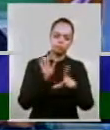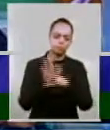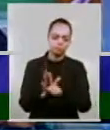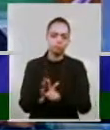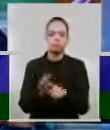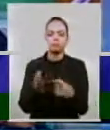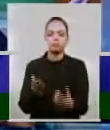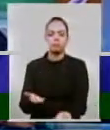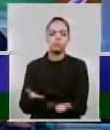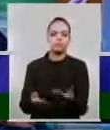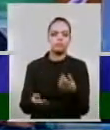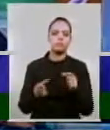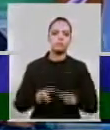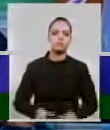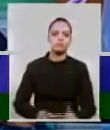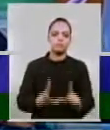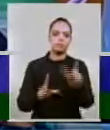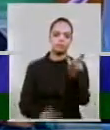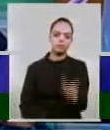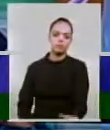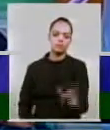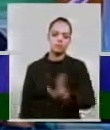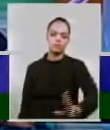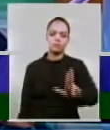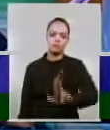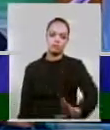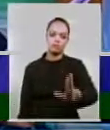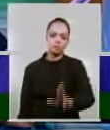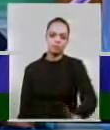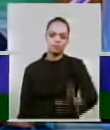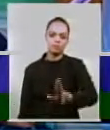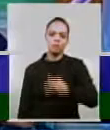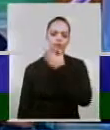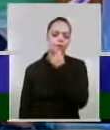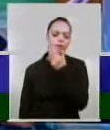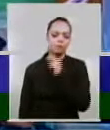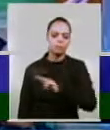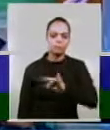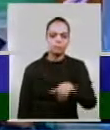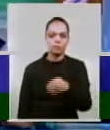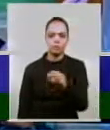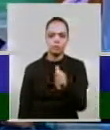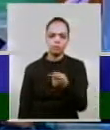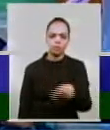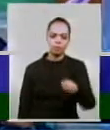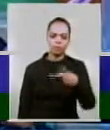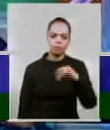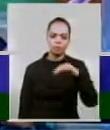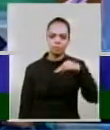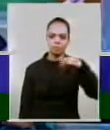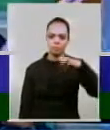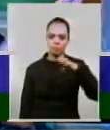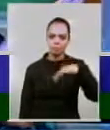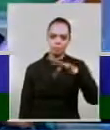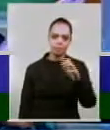2014, que concede título de cidadão honorário de Uberlândia ao senhor João Pimenta da Veiga